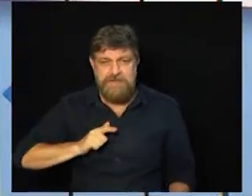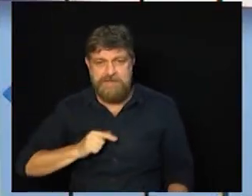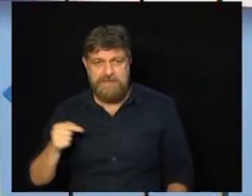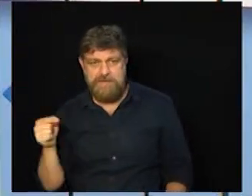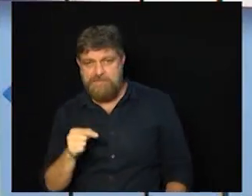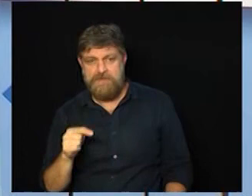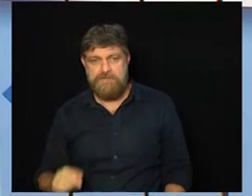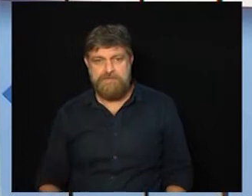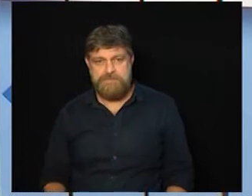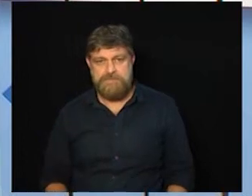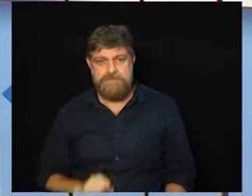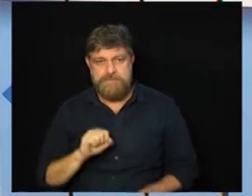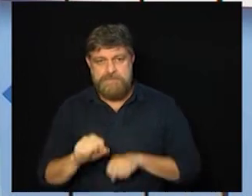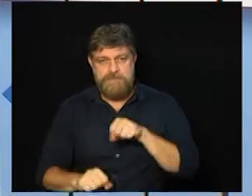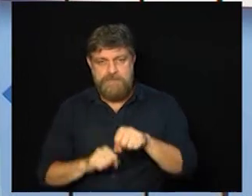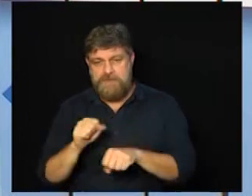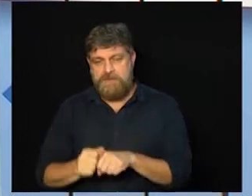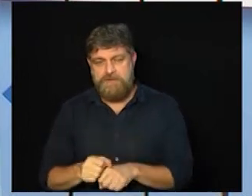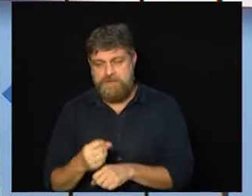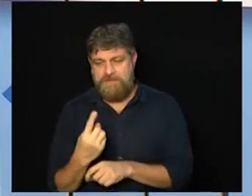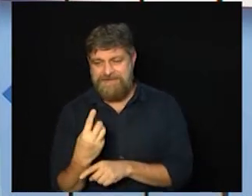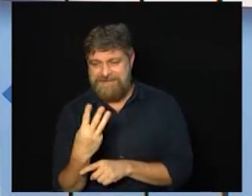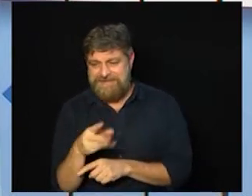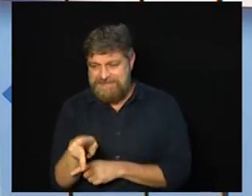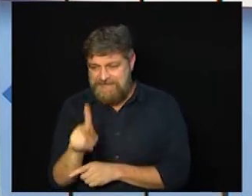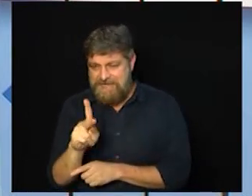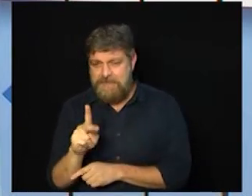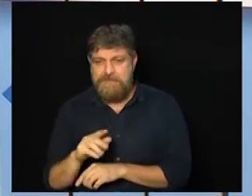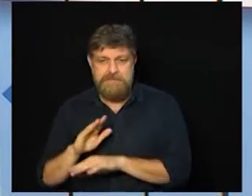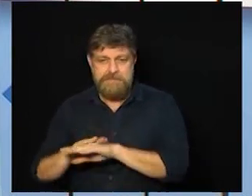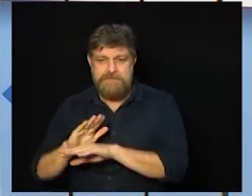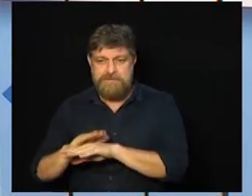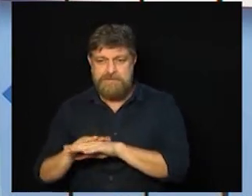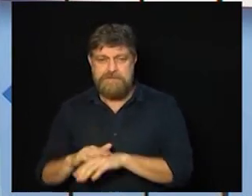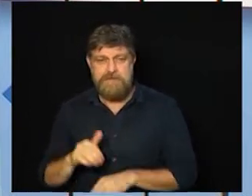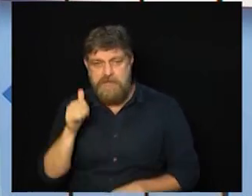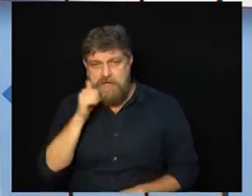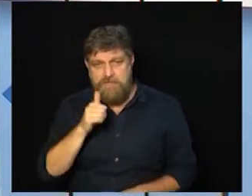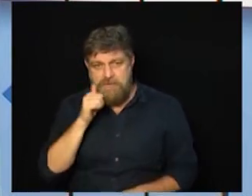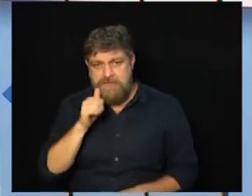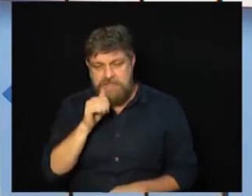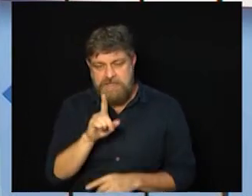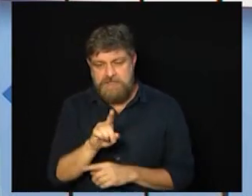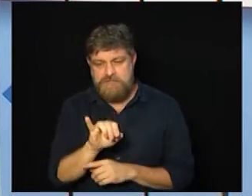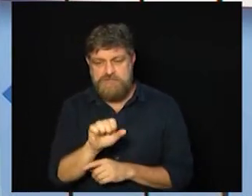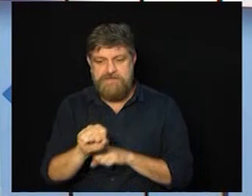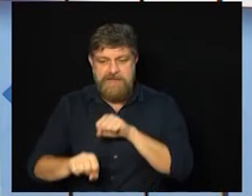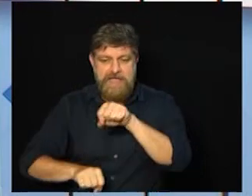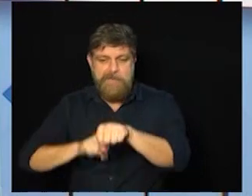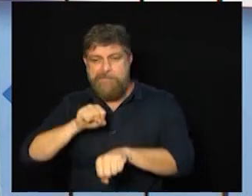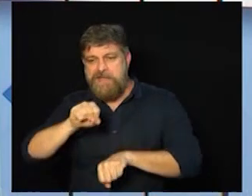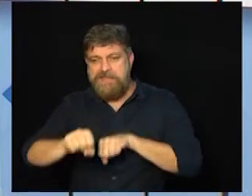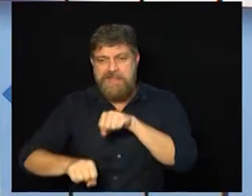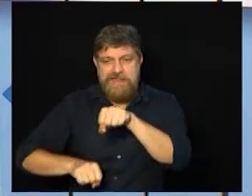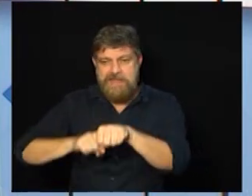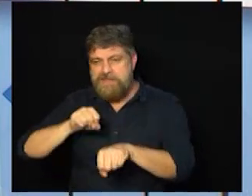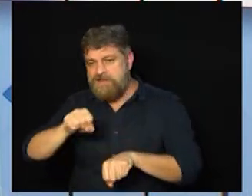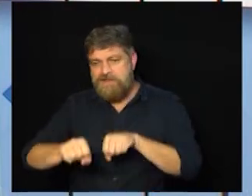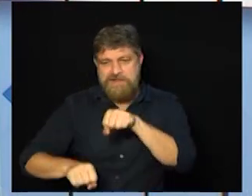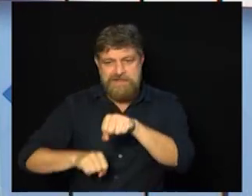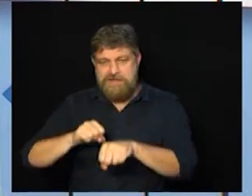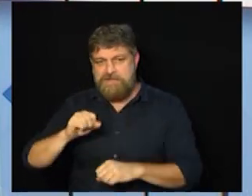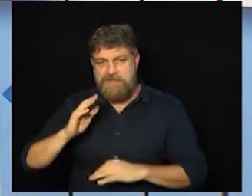uma realização de um pedal 13k organizado pelas divas que pedalam ação é uma das atividades